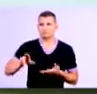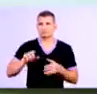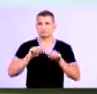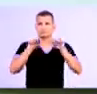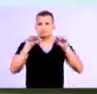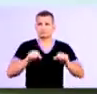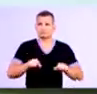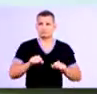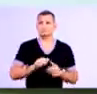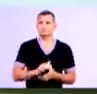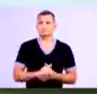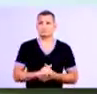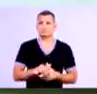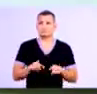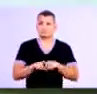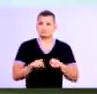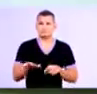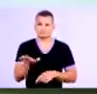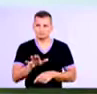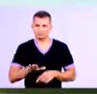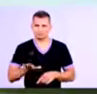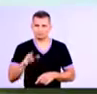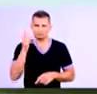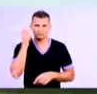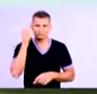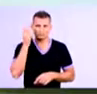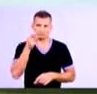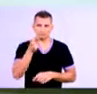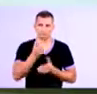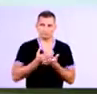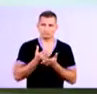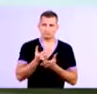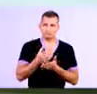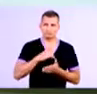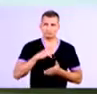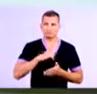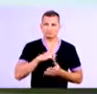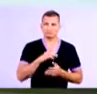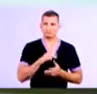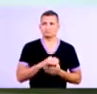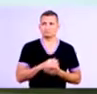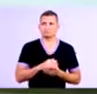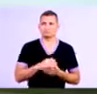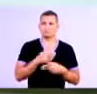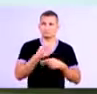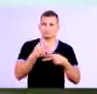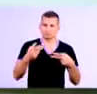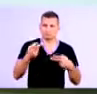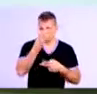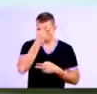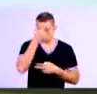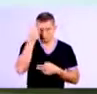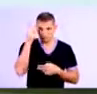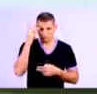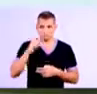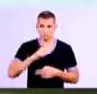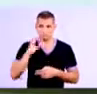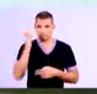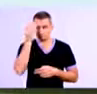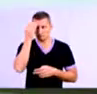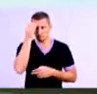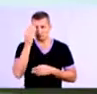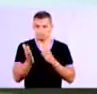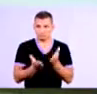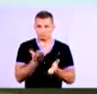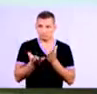software. Até mesmo na área normal, quando você começa a trazer elementos que as pessoas estão habituadas a tratar, no ambiente